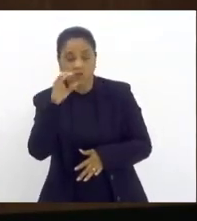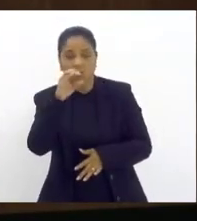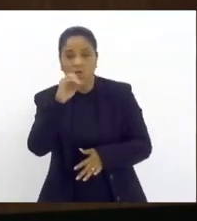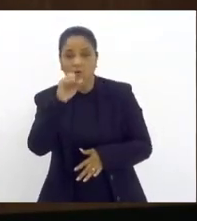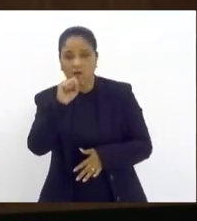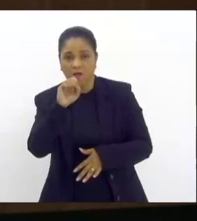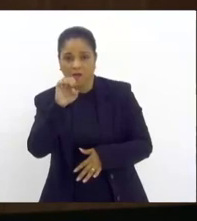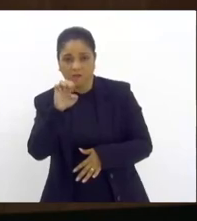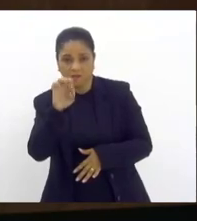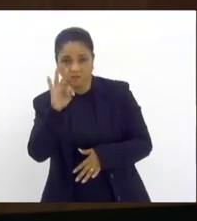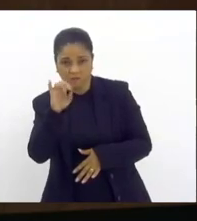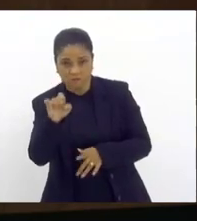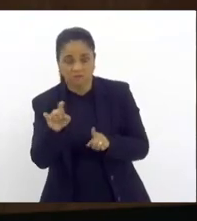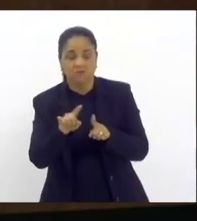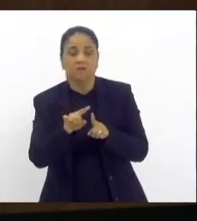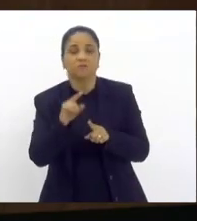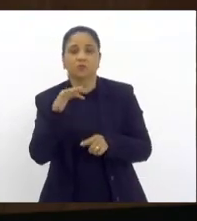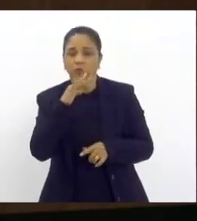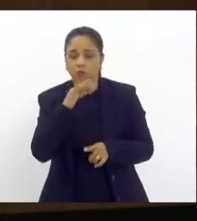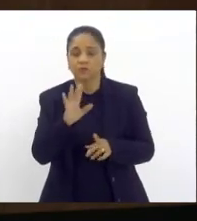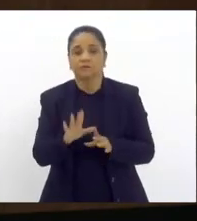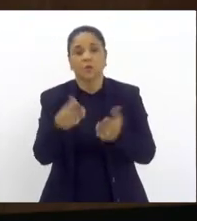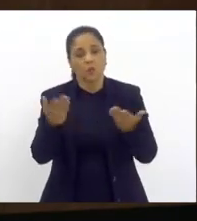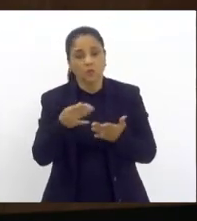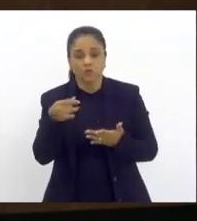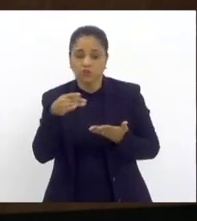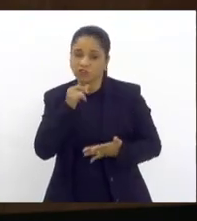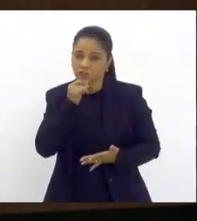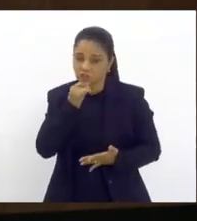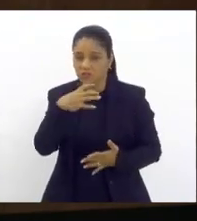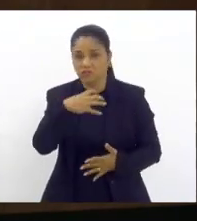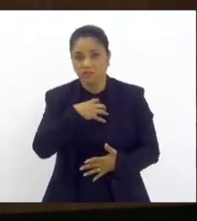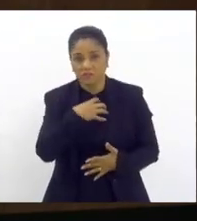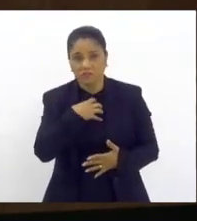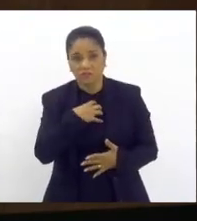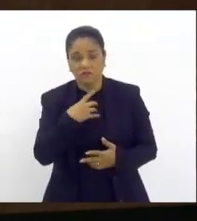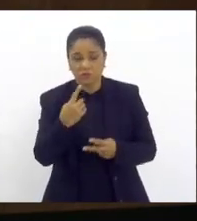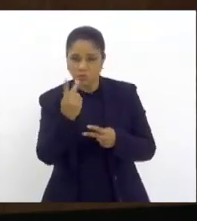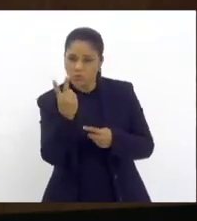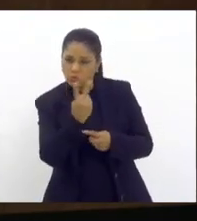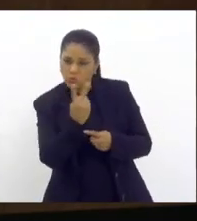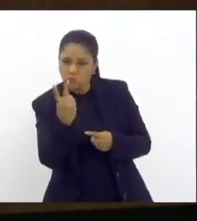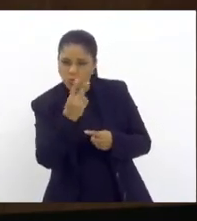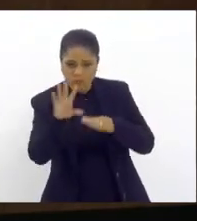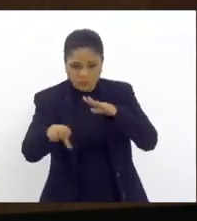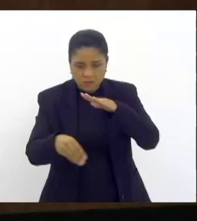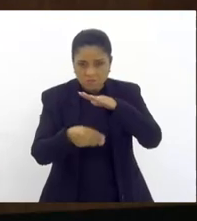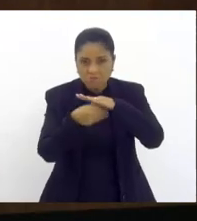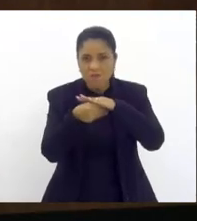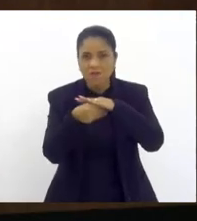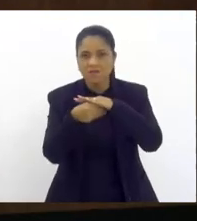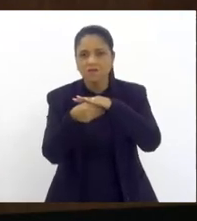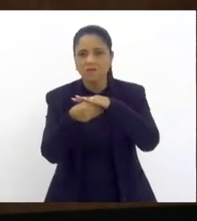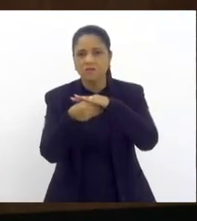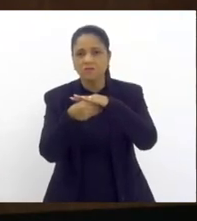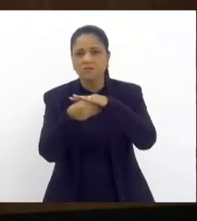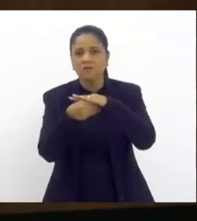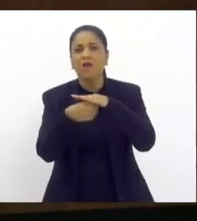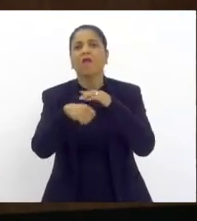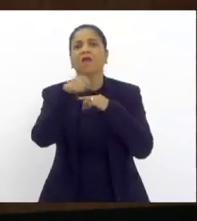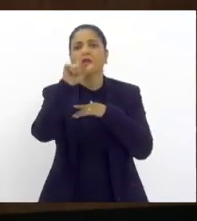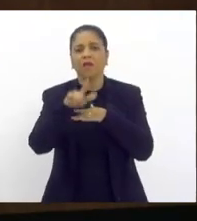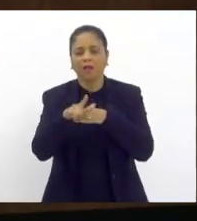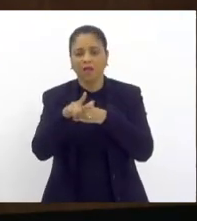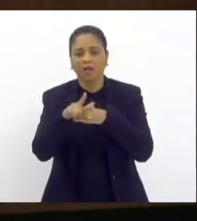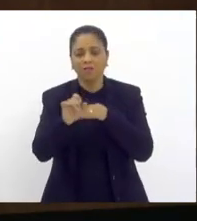ela perdurou. Só que hoje eu fico triste de chegar aqui na casa e ver que tem duas emendas. Eu gostaria de saber quais são os autores das